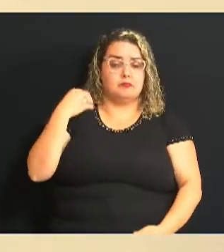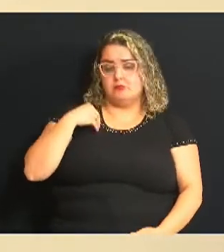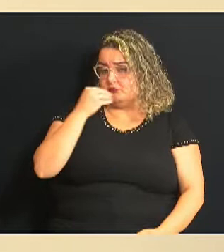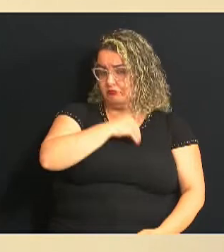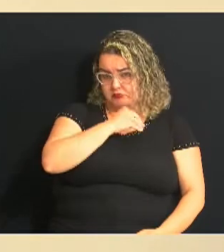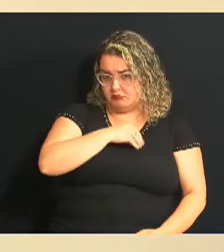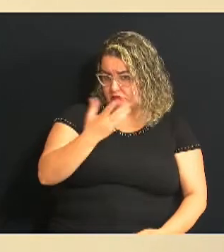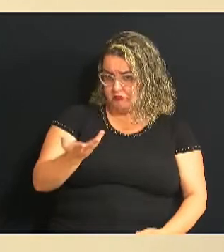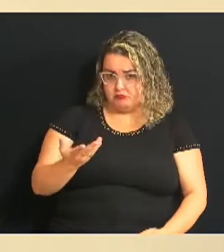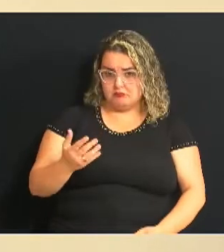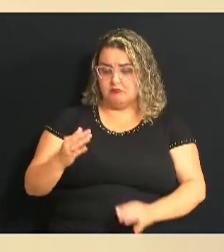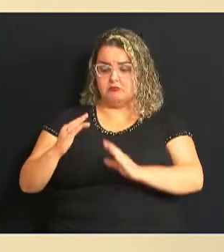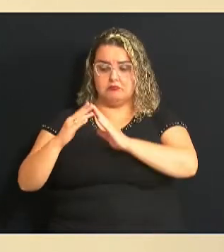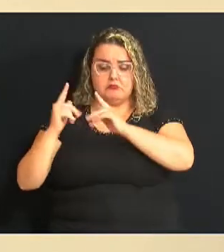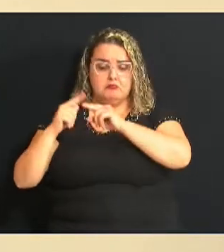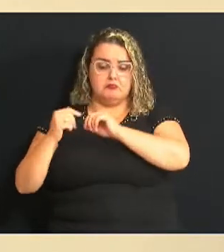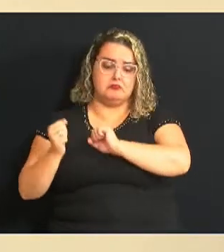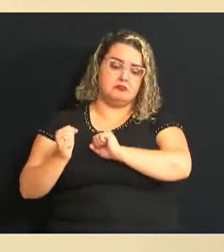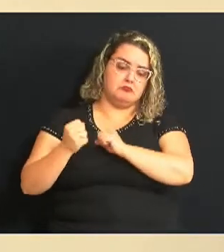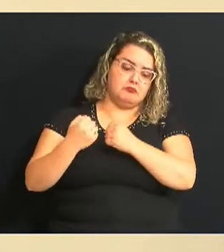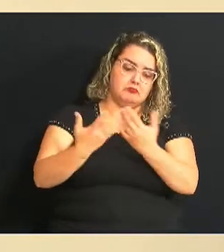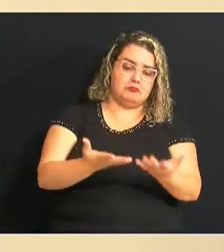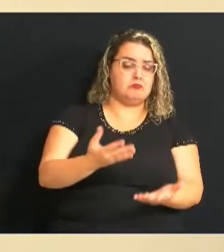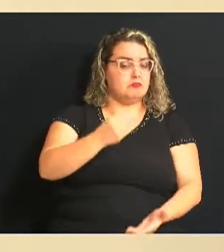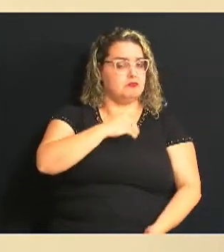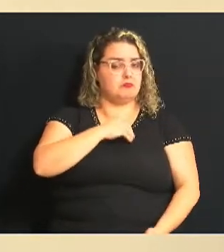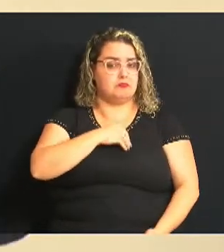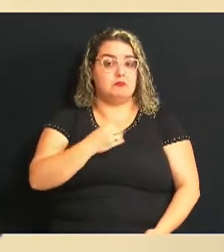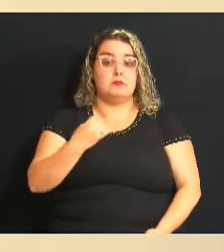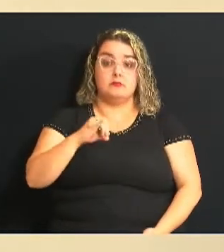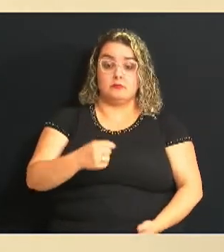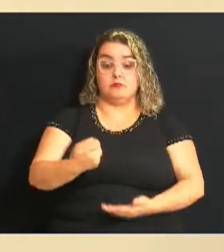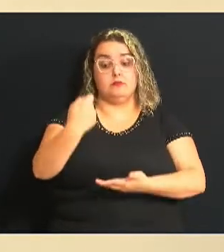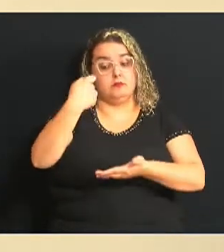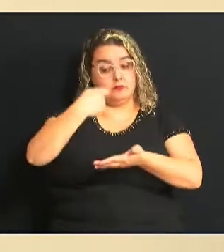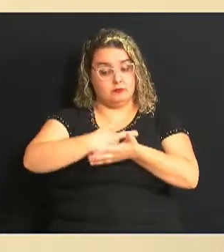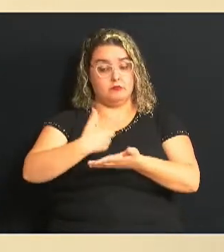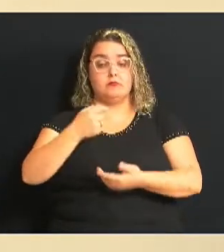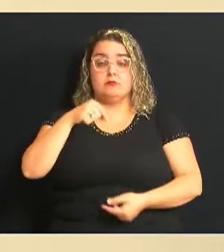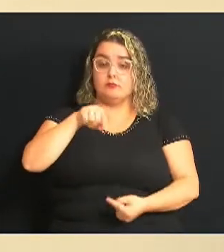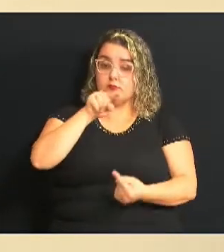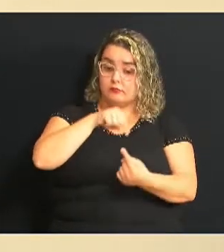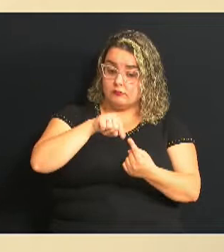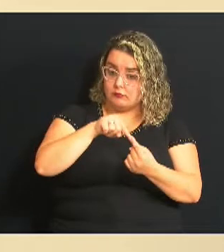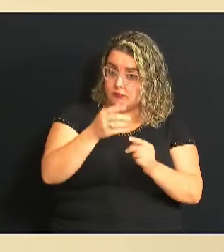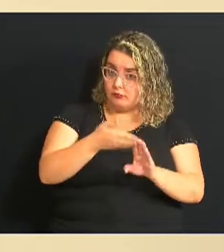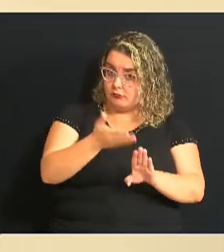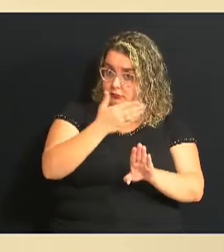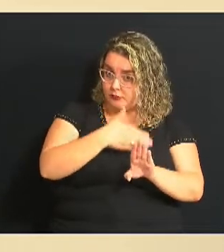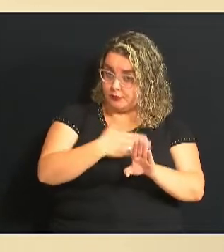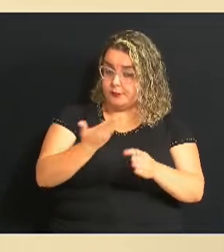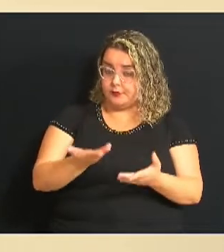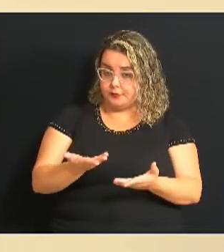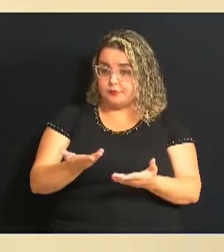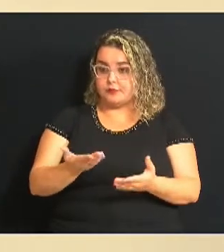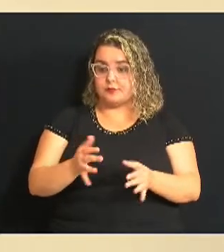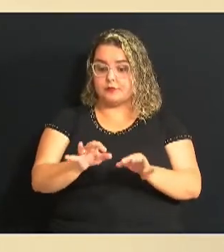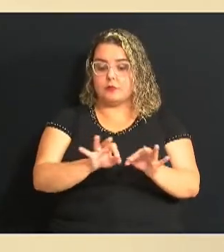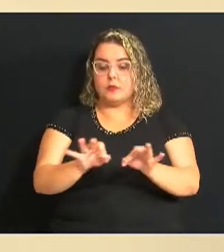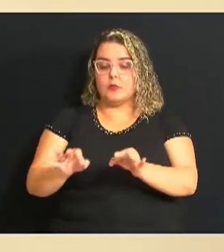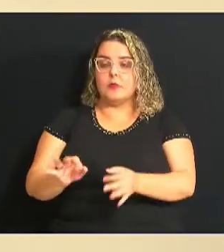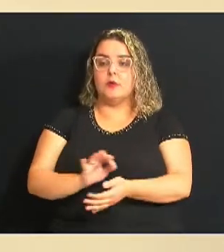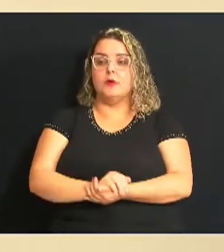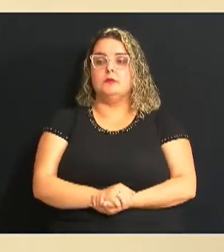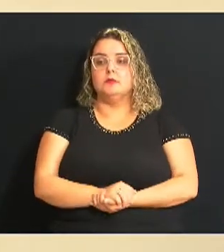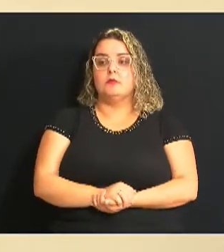pela igreja em troca de pagamento, mas o objetivo por trás desse projeto da